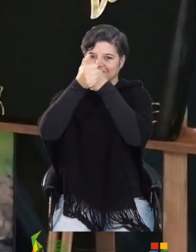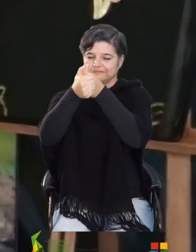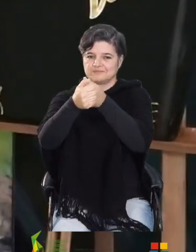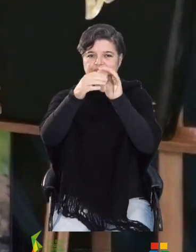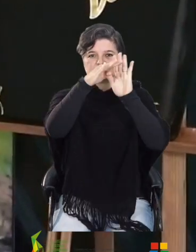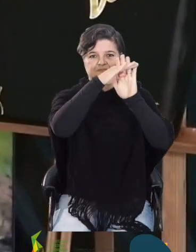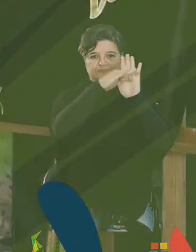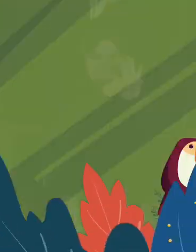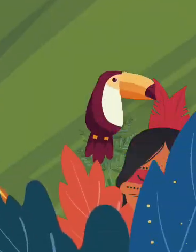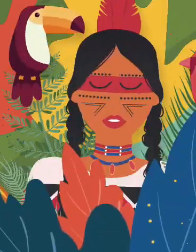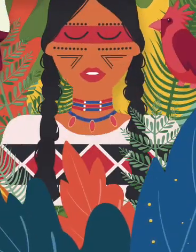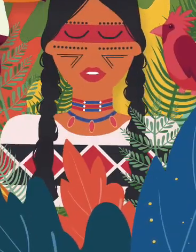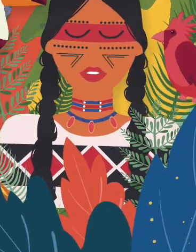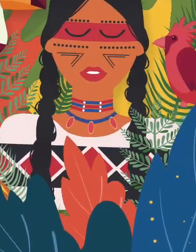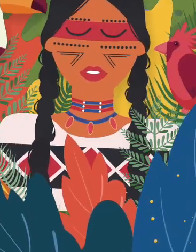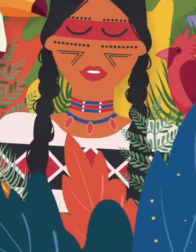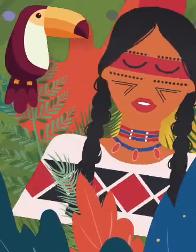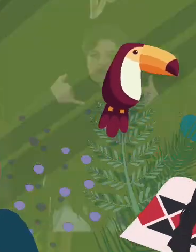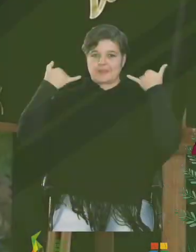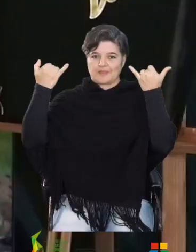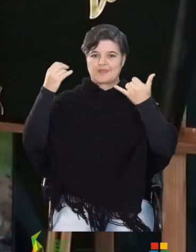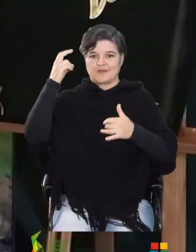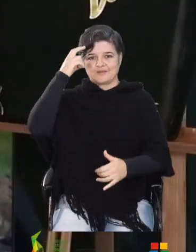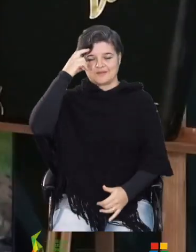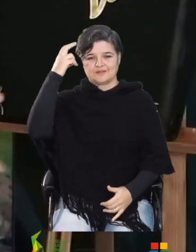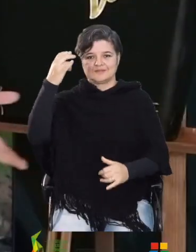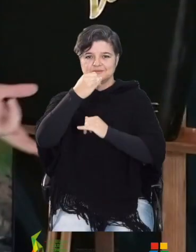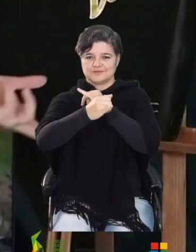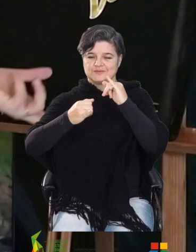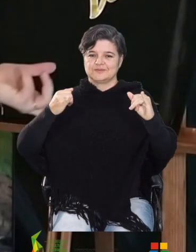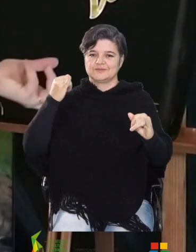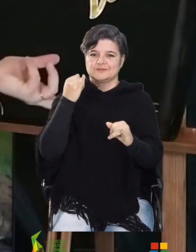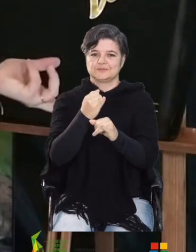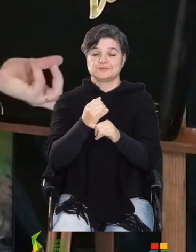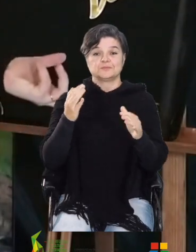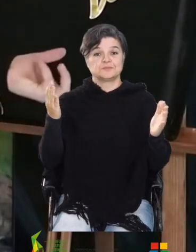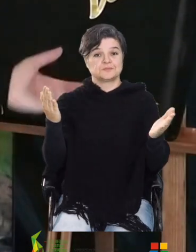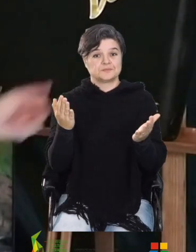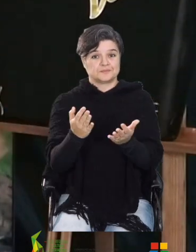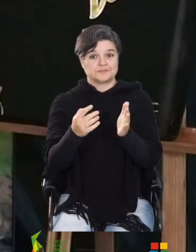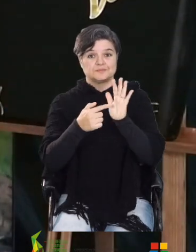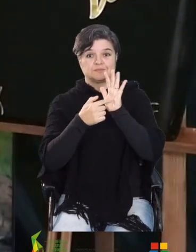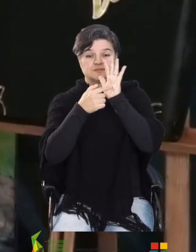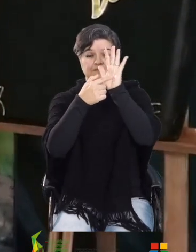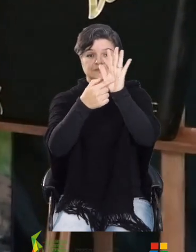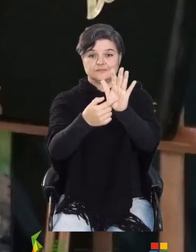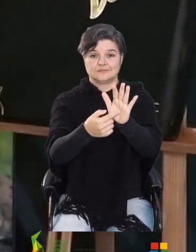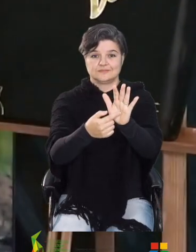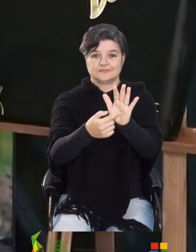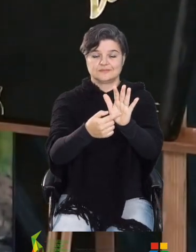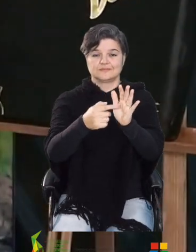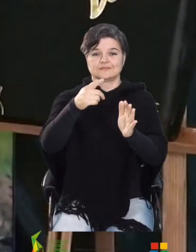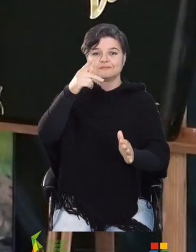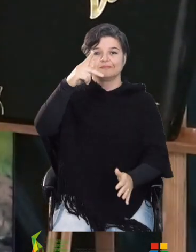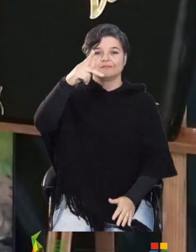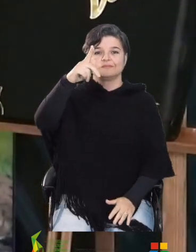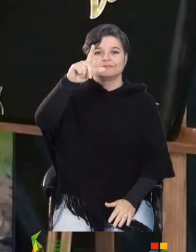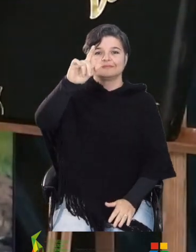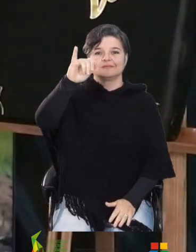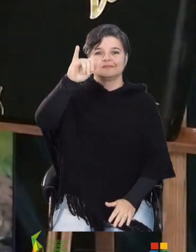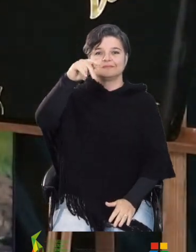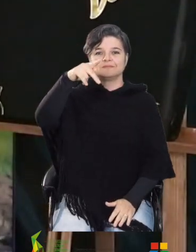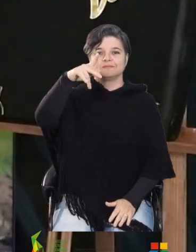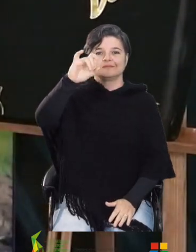do festival e hoje eu estou aqui para apresentar para vocês o brinco nações